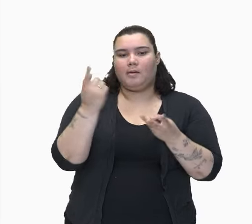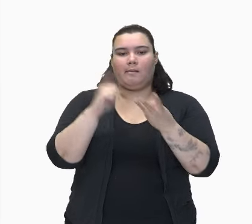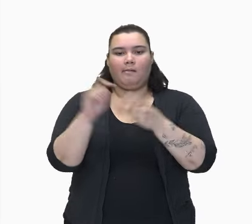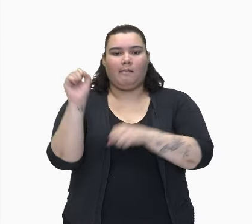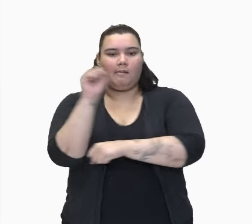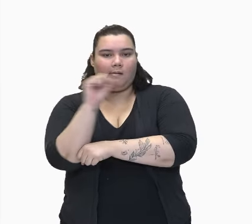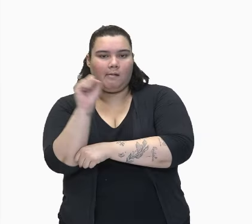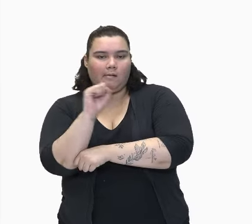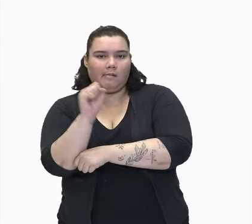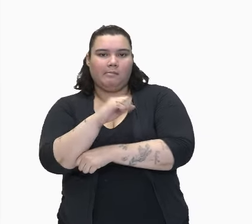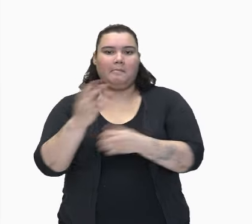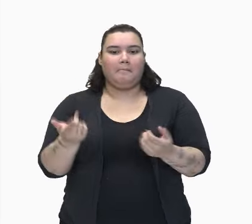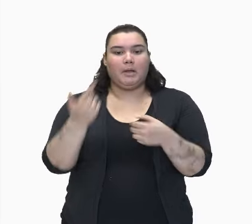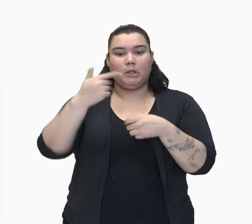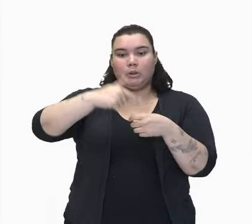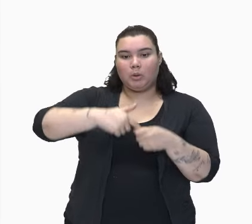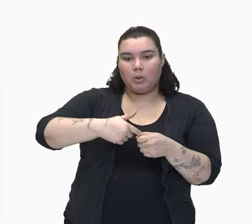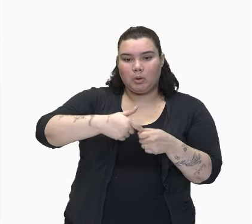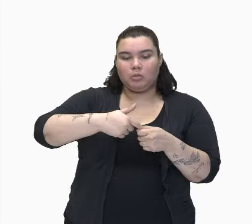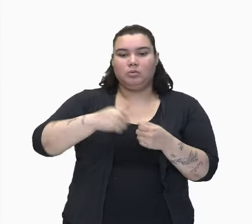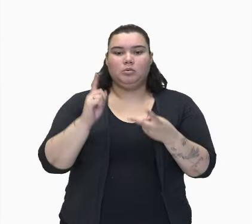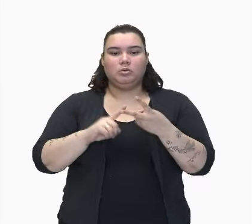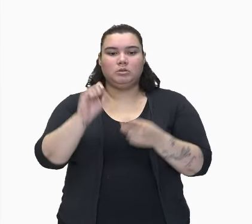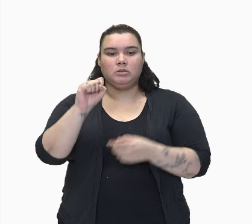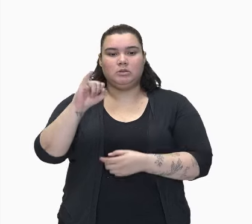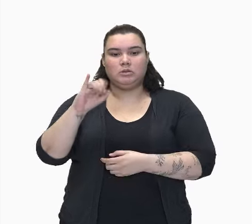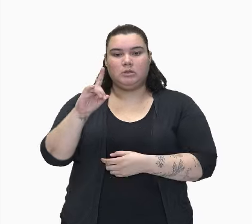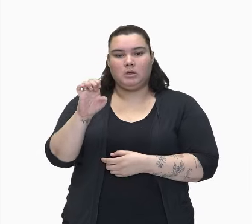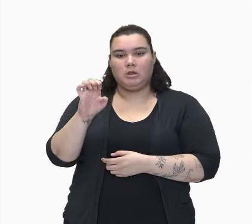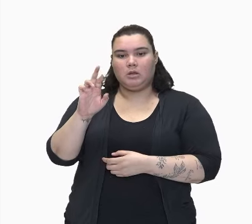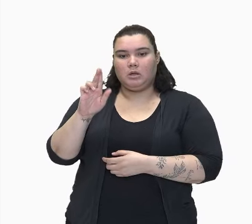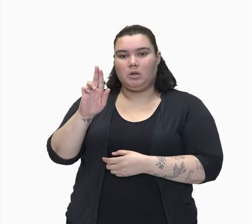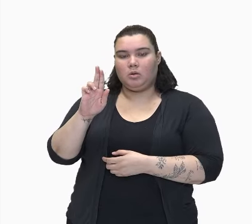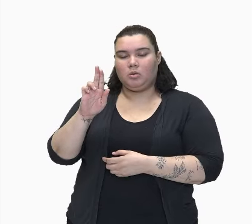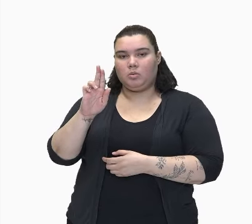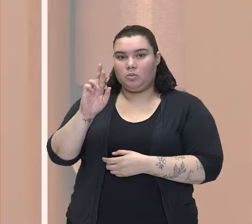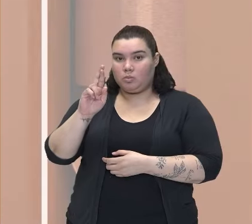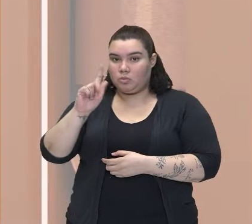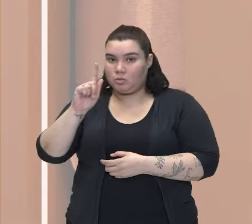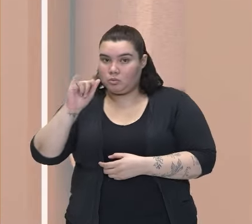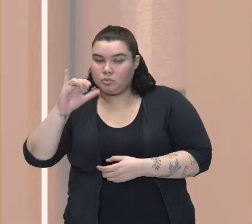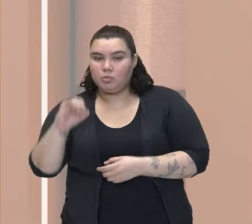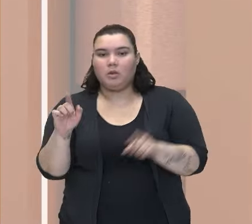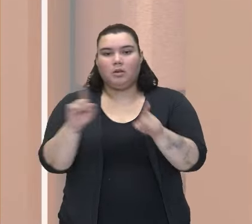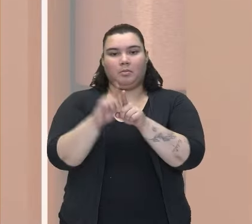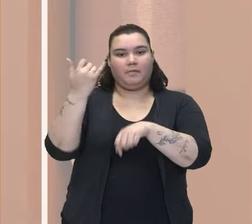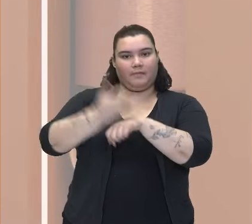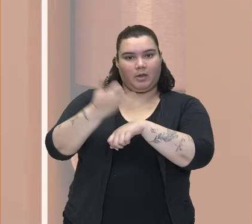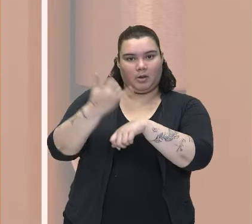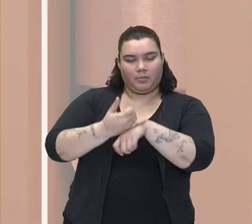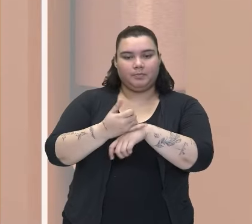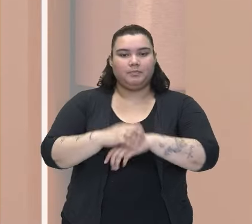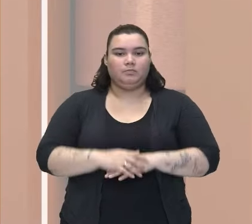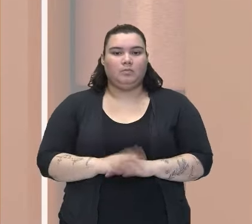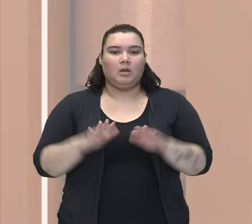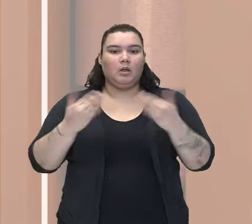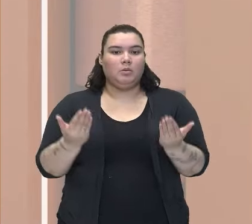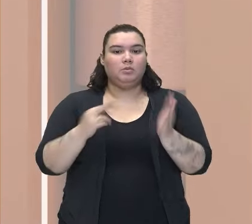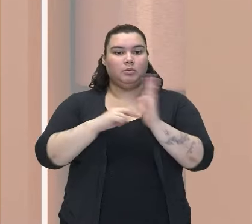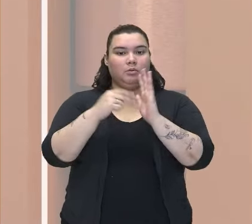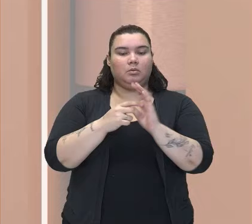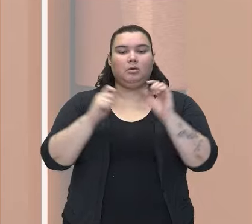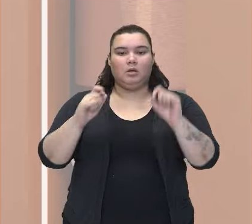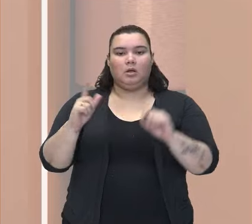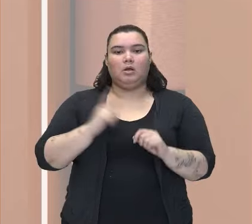automobilístico, petroquímico, siderúrgico e metalúrgico. E isso, gente, vai fazer com que